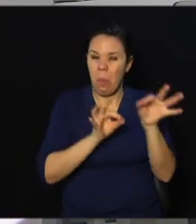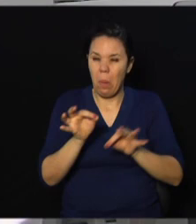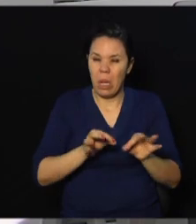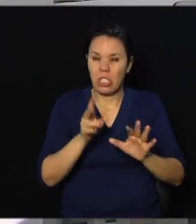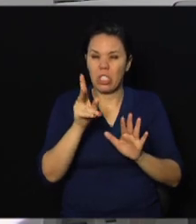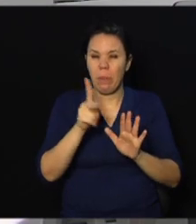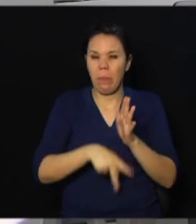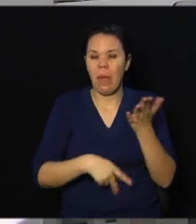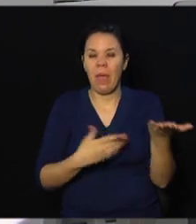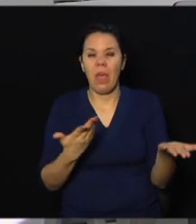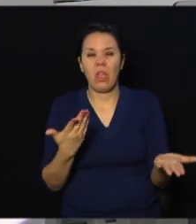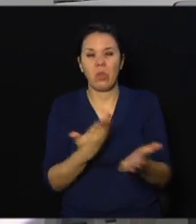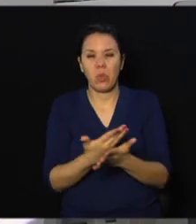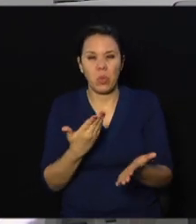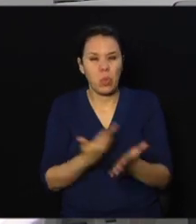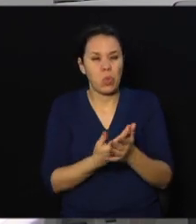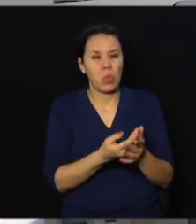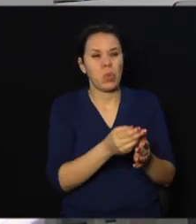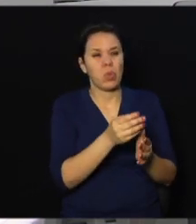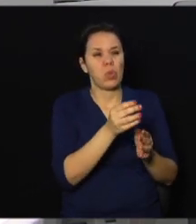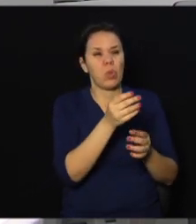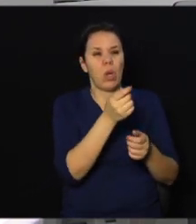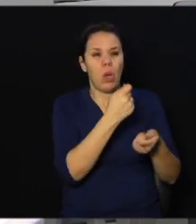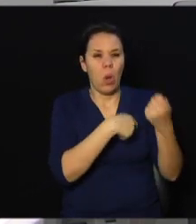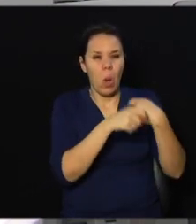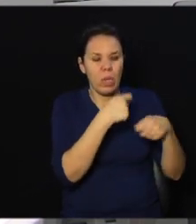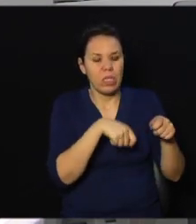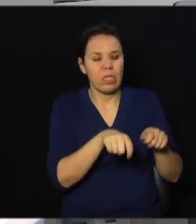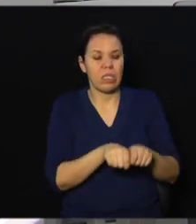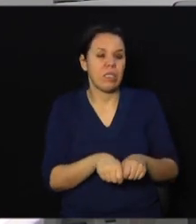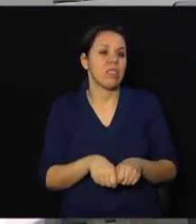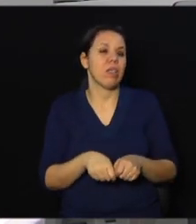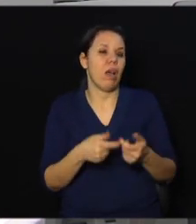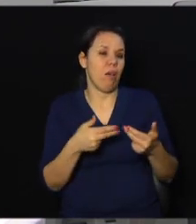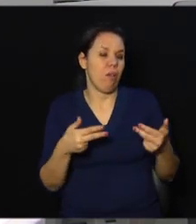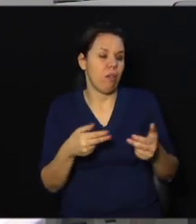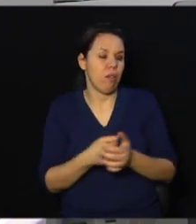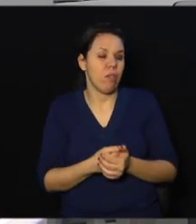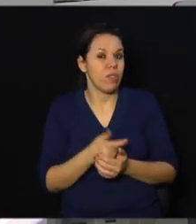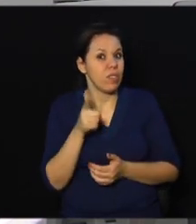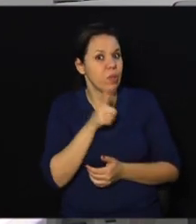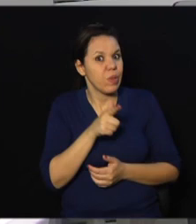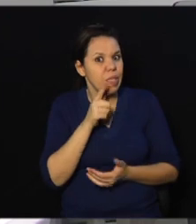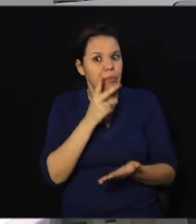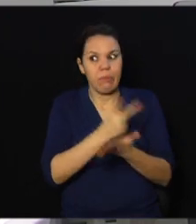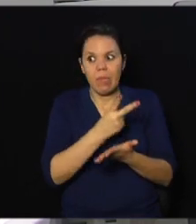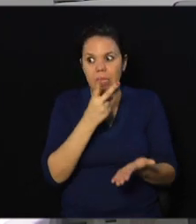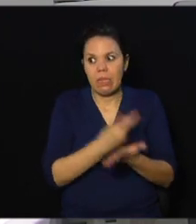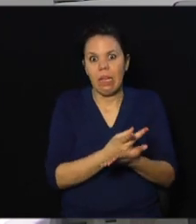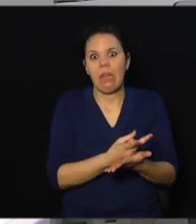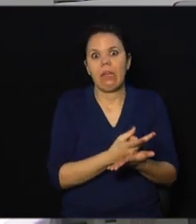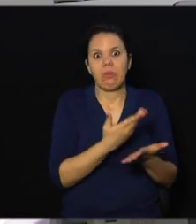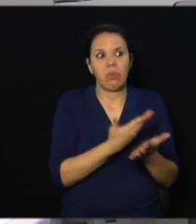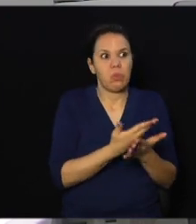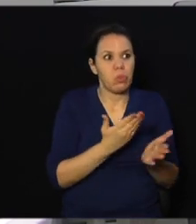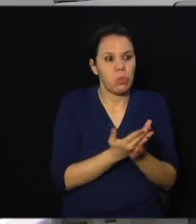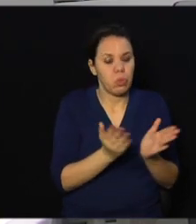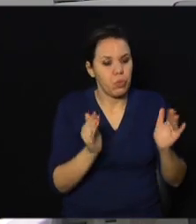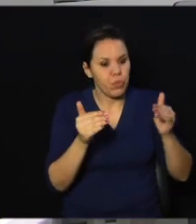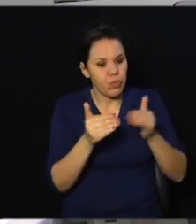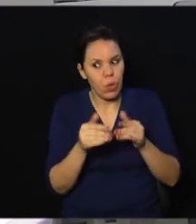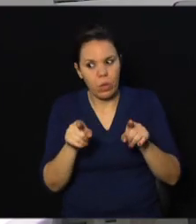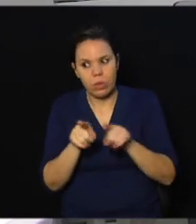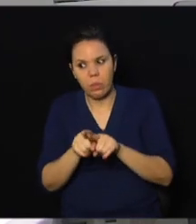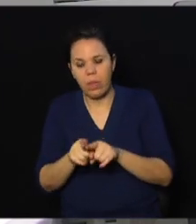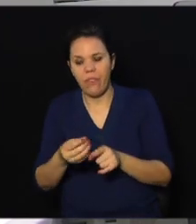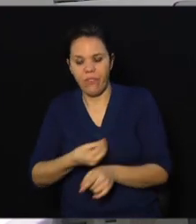muito estudo, muita organização e para você conseguir manter toda a sua parte pessoal